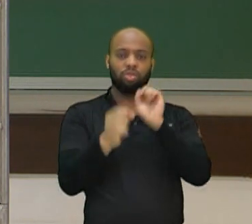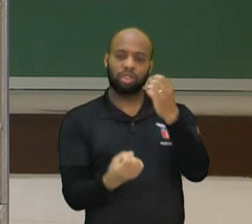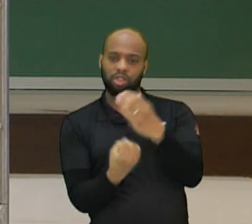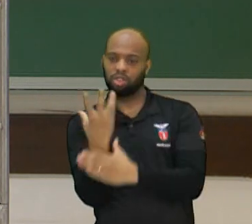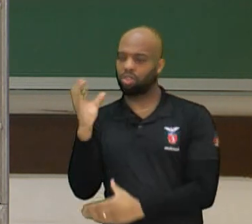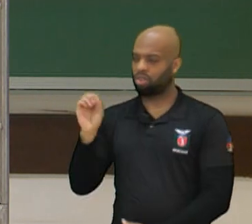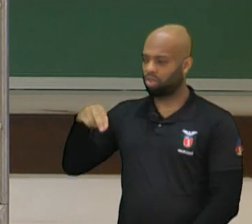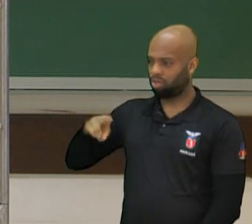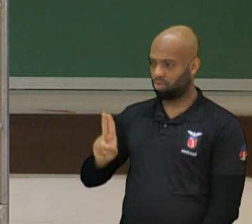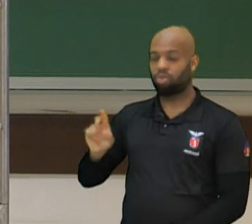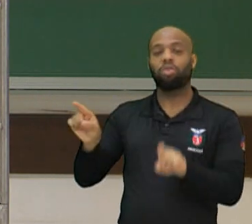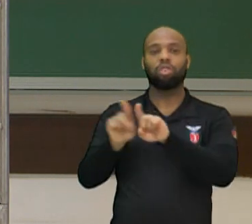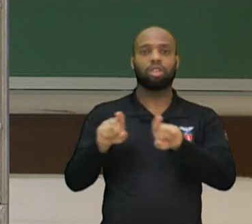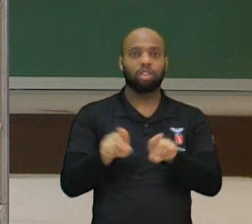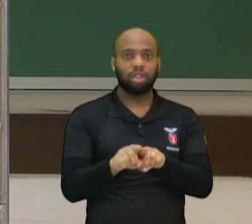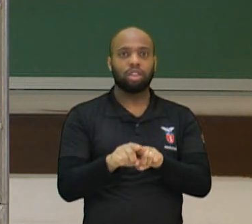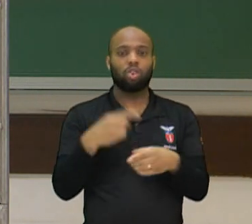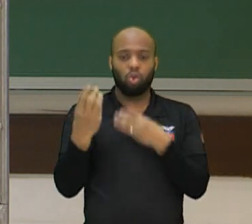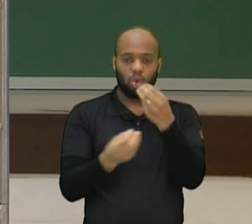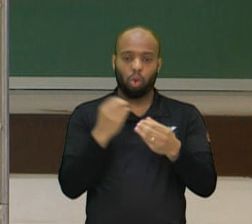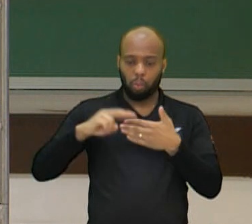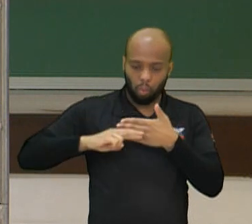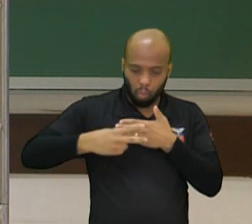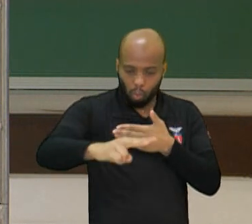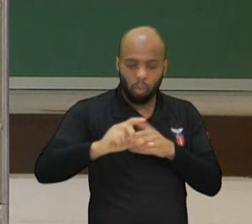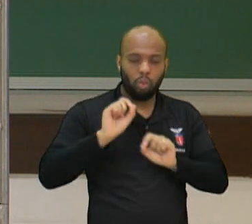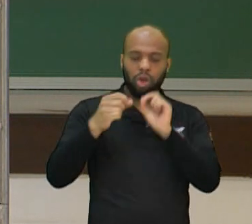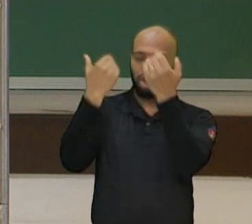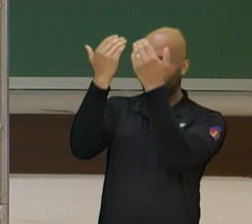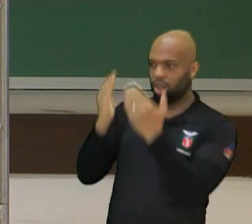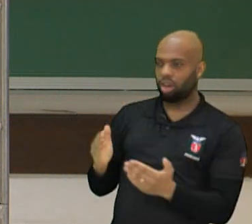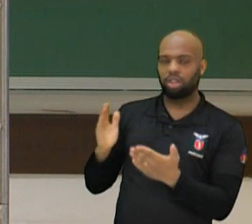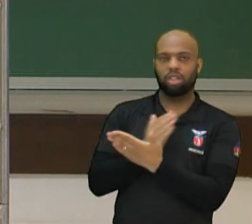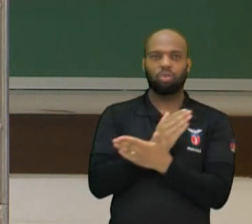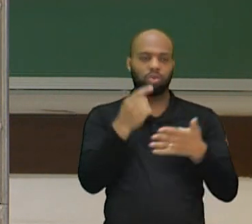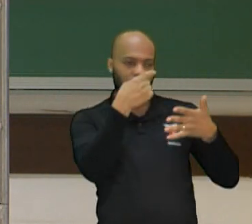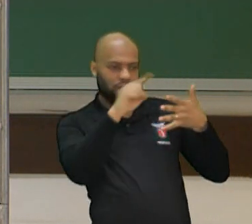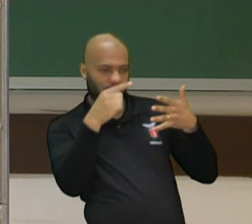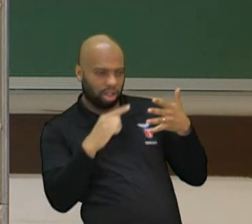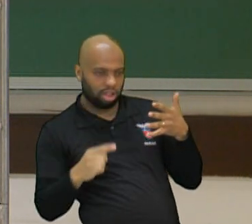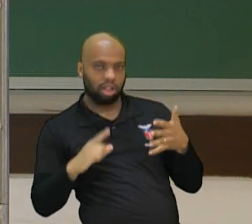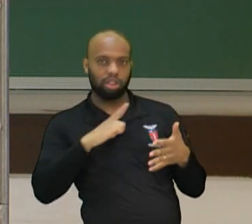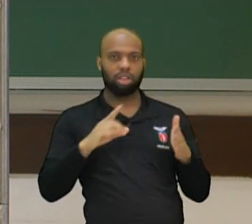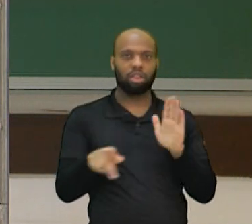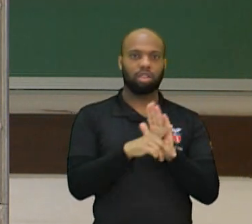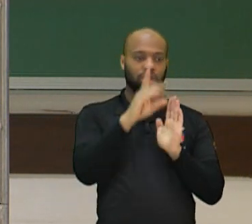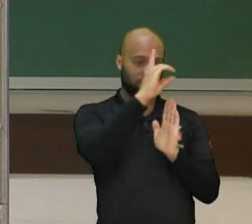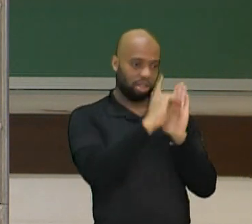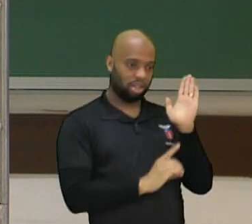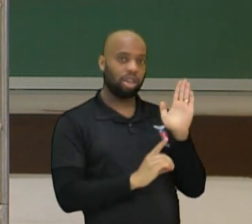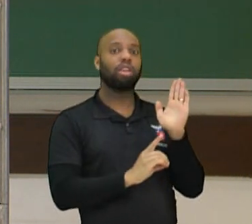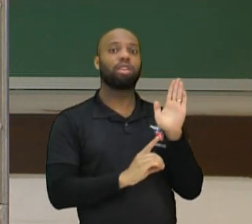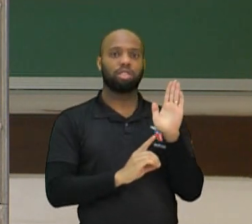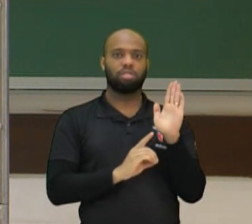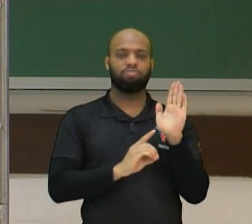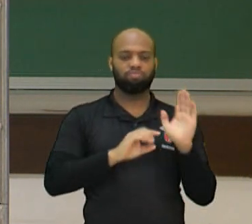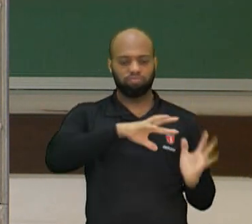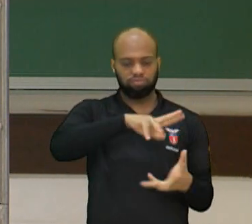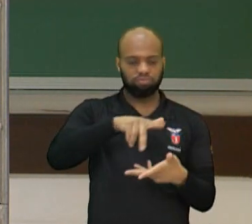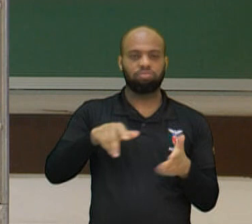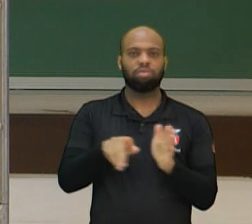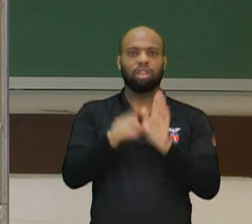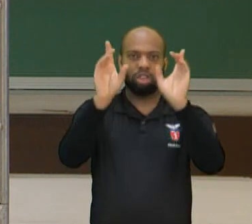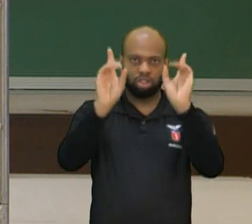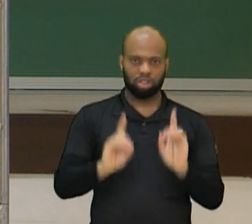da ONU e, como consequência, analisamos alguns aspectos da Declaração Universal dos Direitos Humanos.